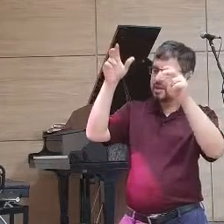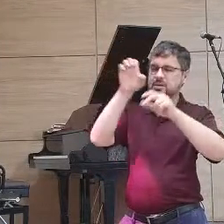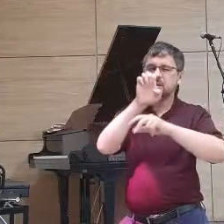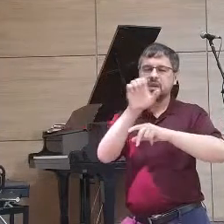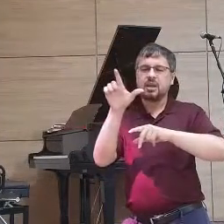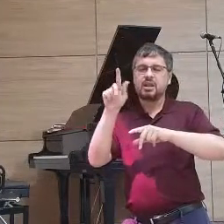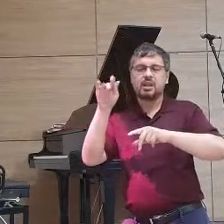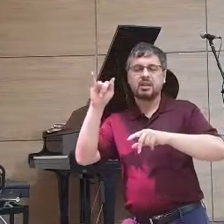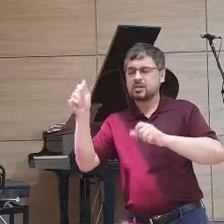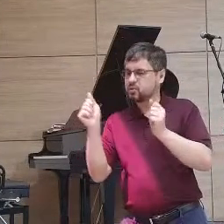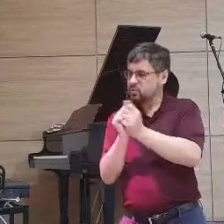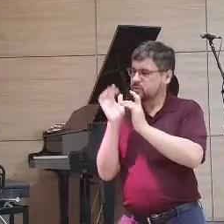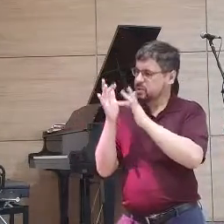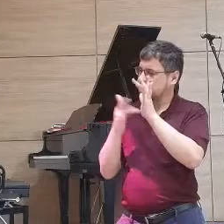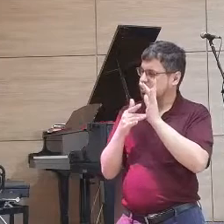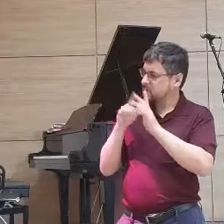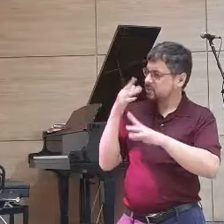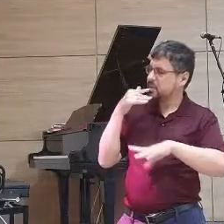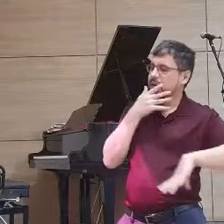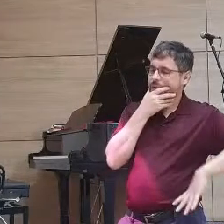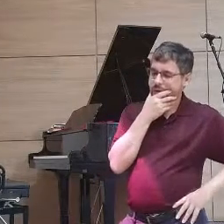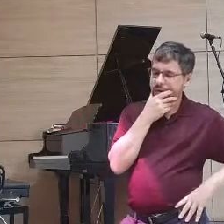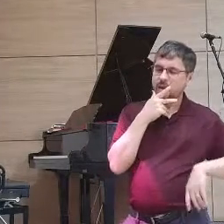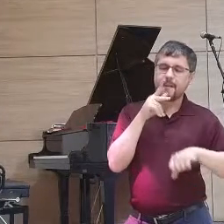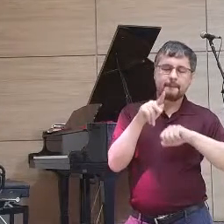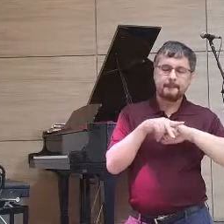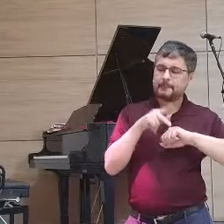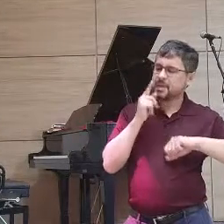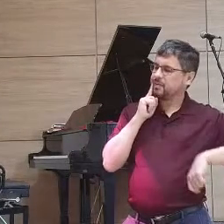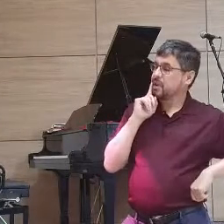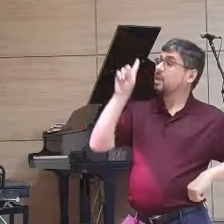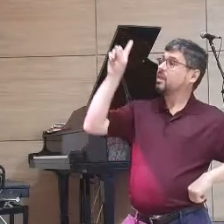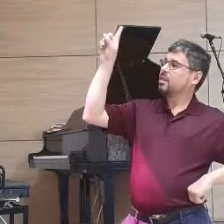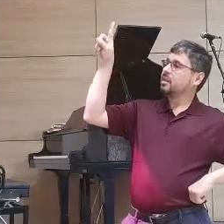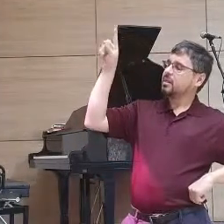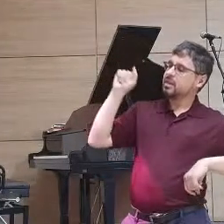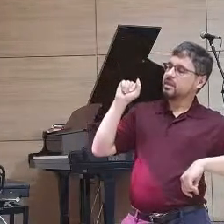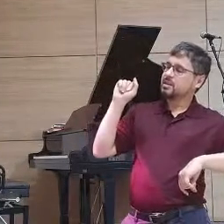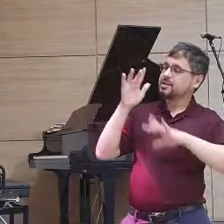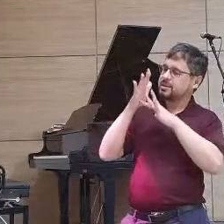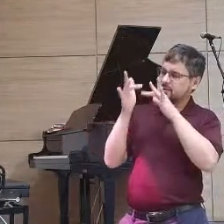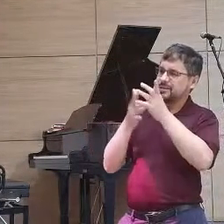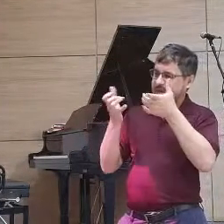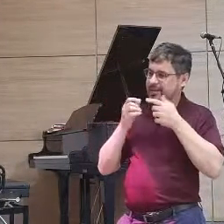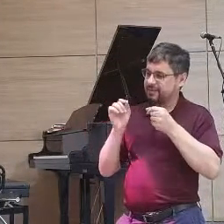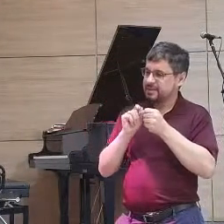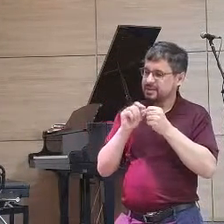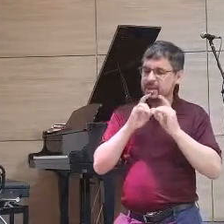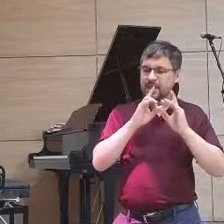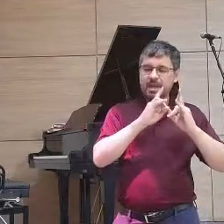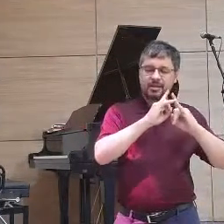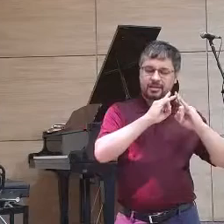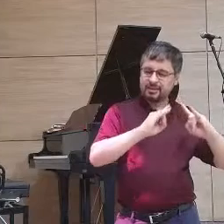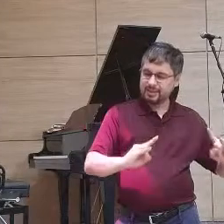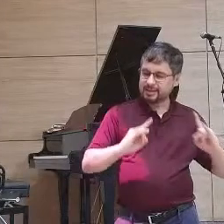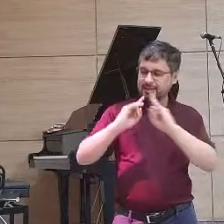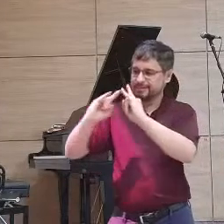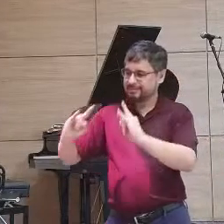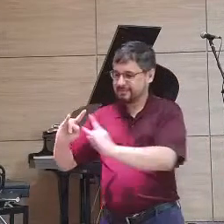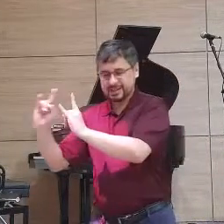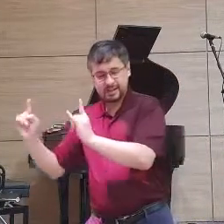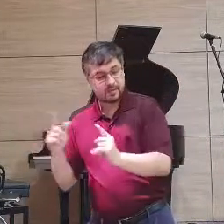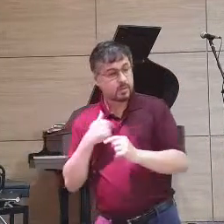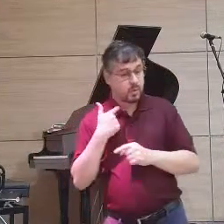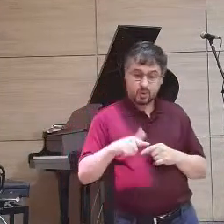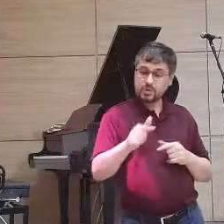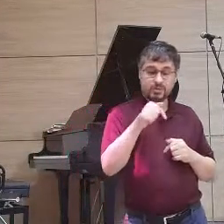E aí eles estão lá o Pedro é o primeiro a levantar a mão e falar Deus senhor Vamos fazer uma tenda aqui bom estarmos aqui